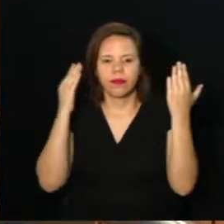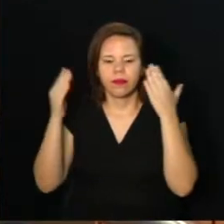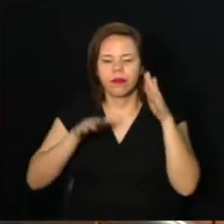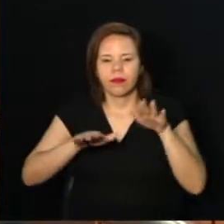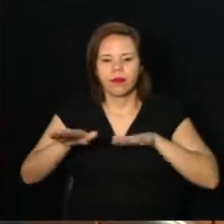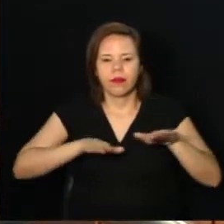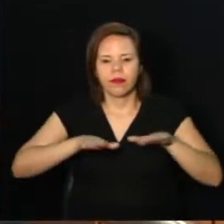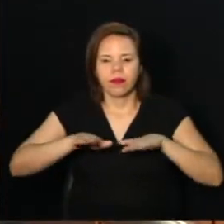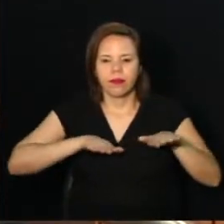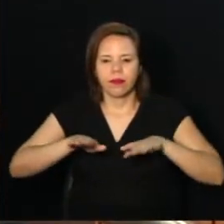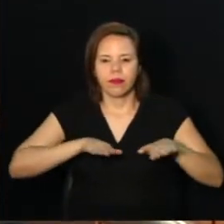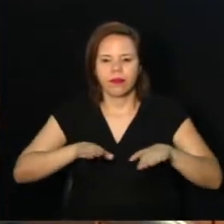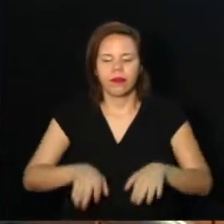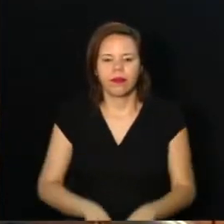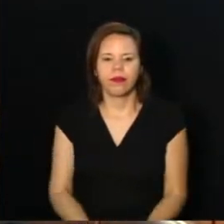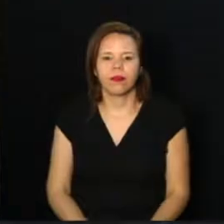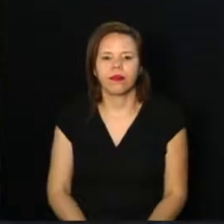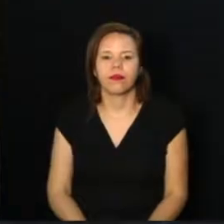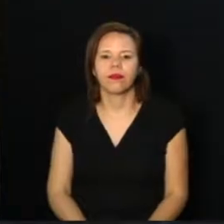psicomotricidade.